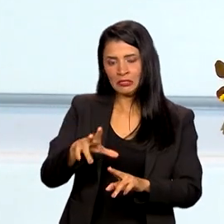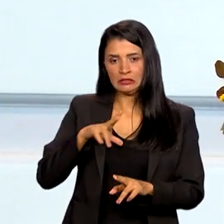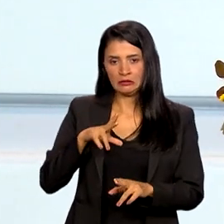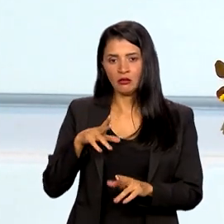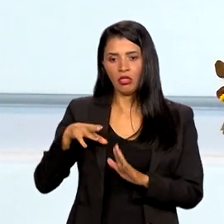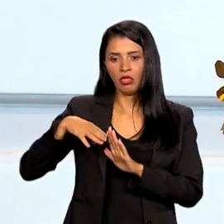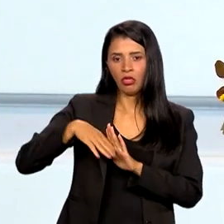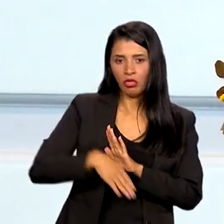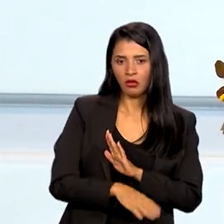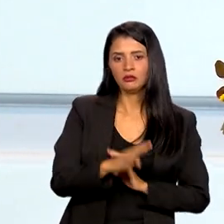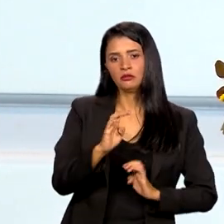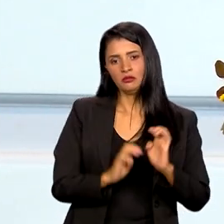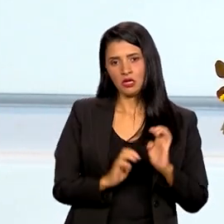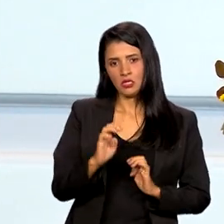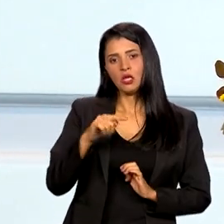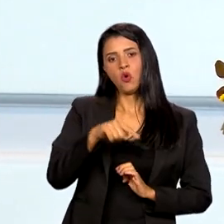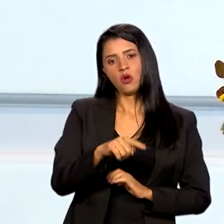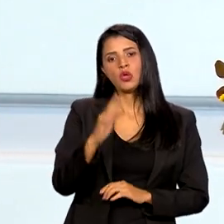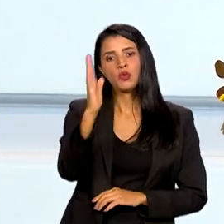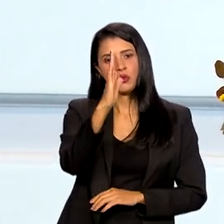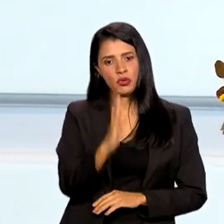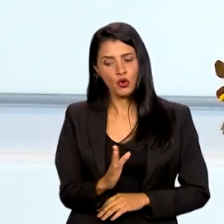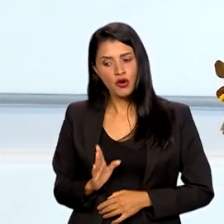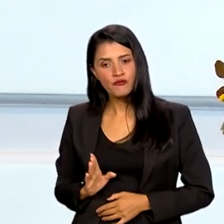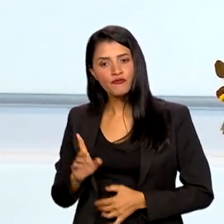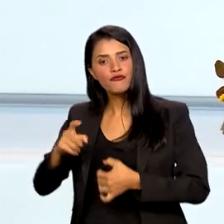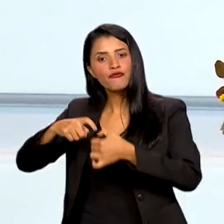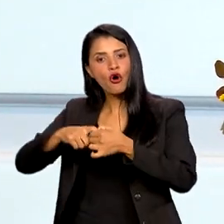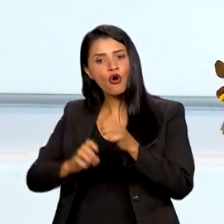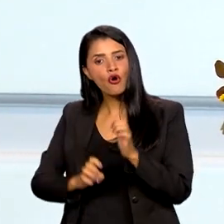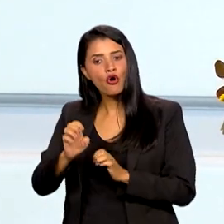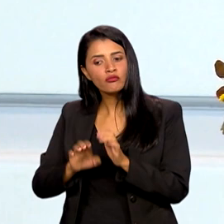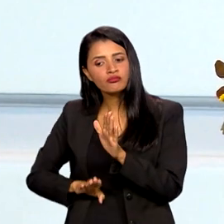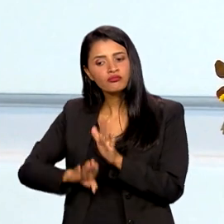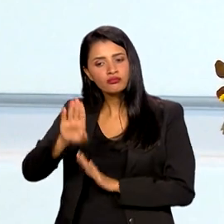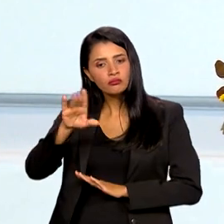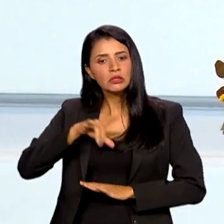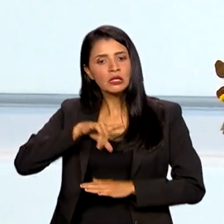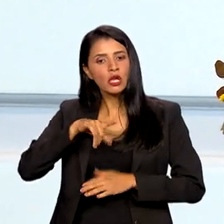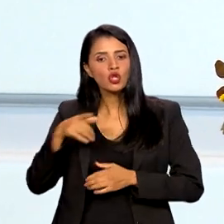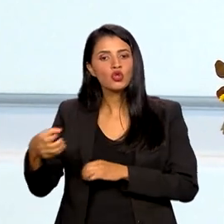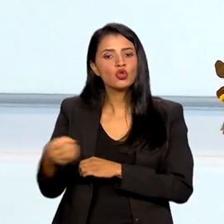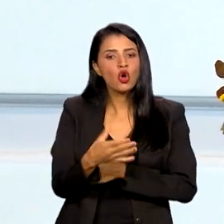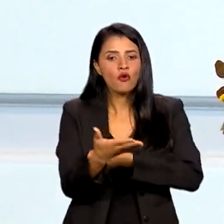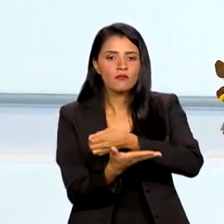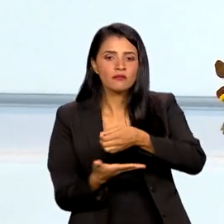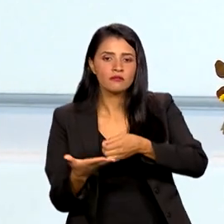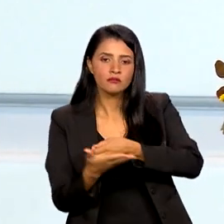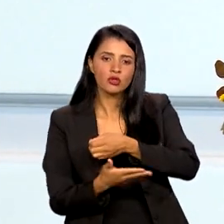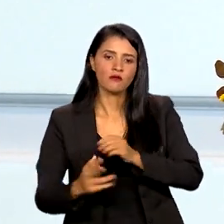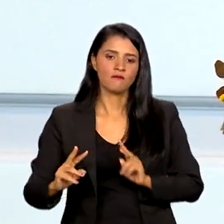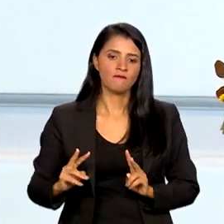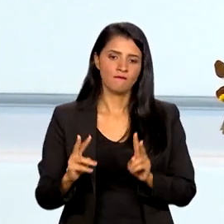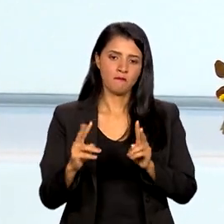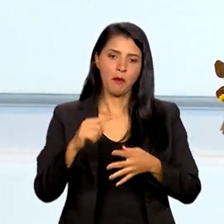do Brasil, a retomada da indústria passa por novas premissas, né? novos